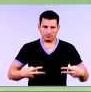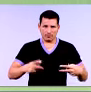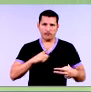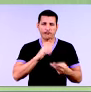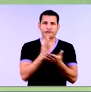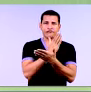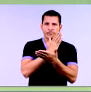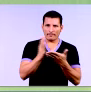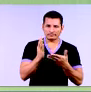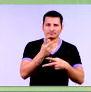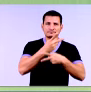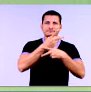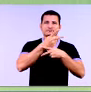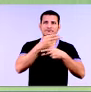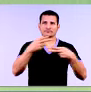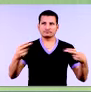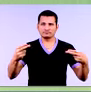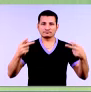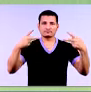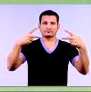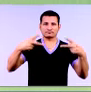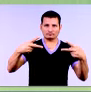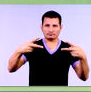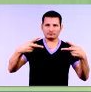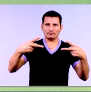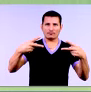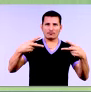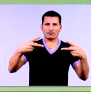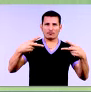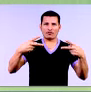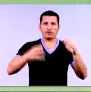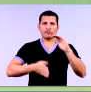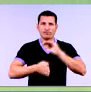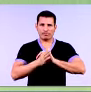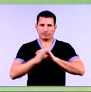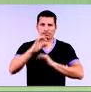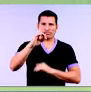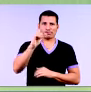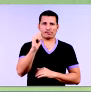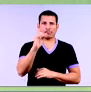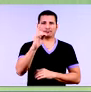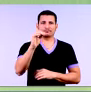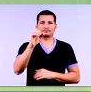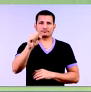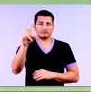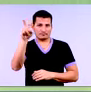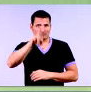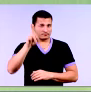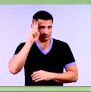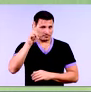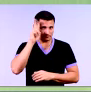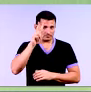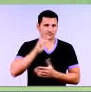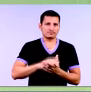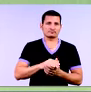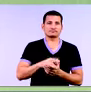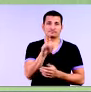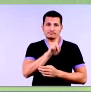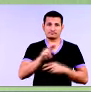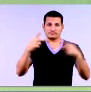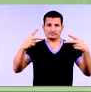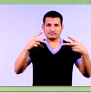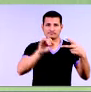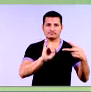alguns elementos de entrada de dados. Vocês lembram? Nós utilizamos a tag input,